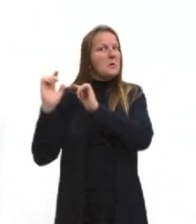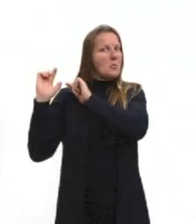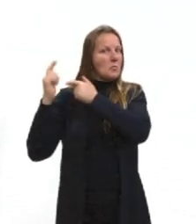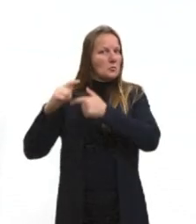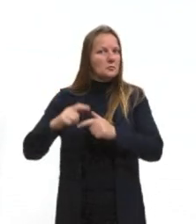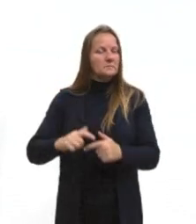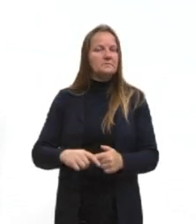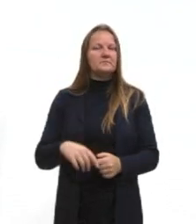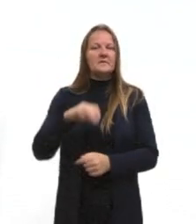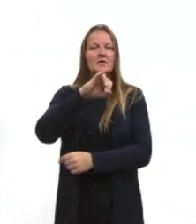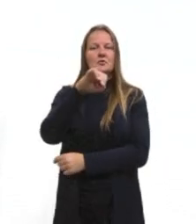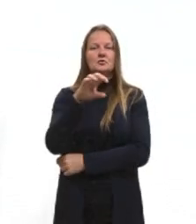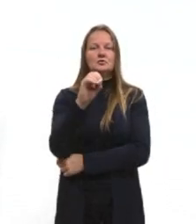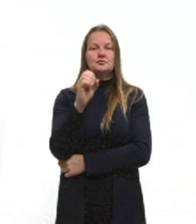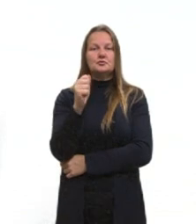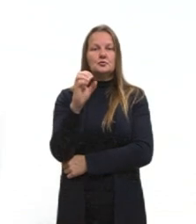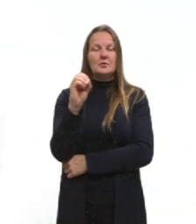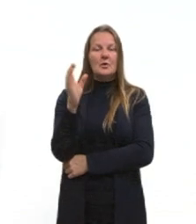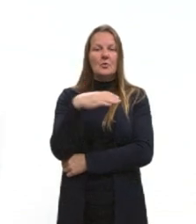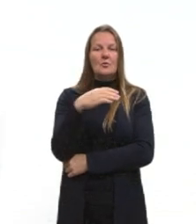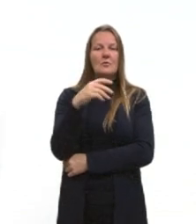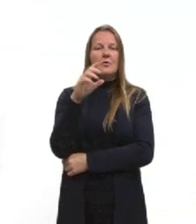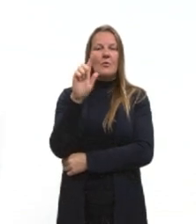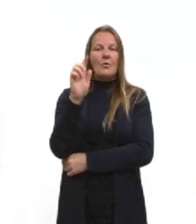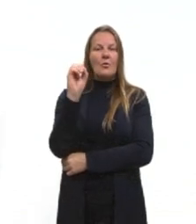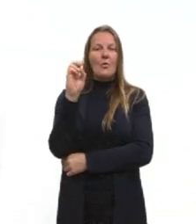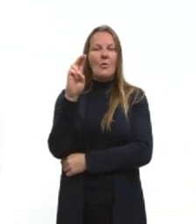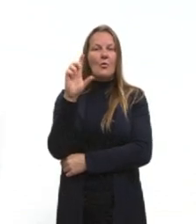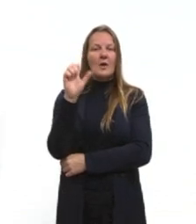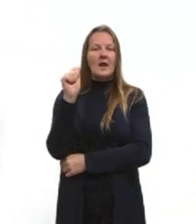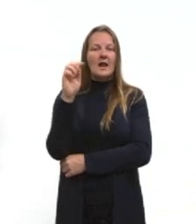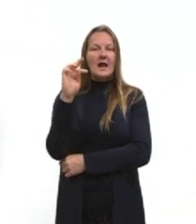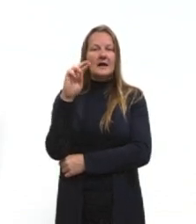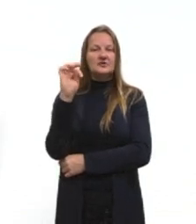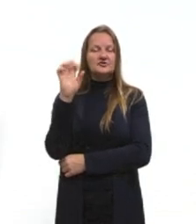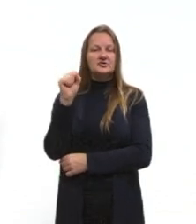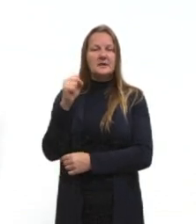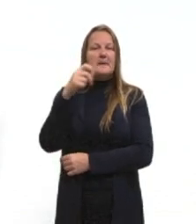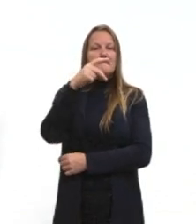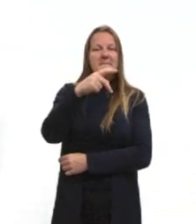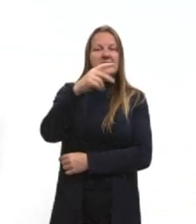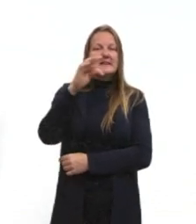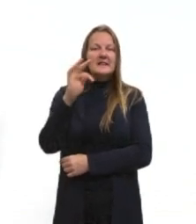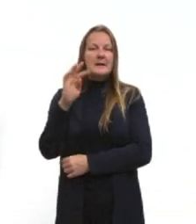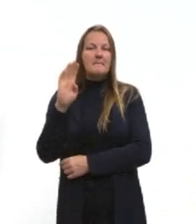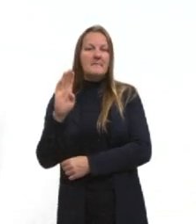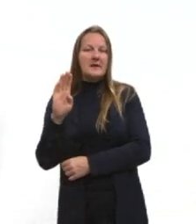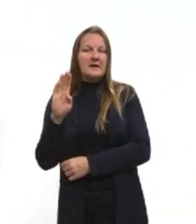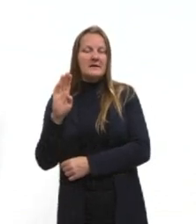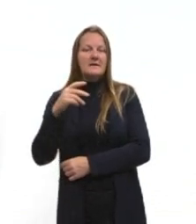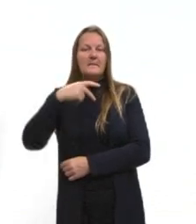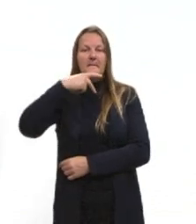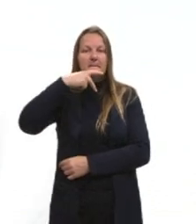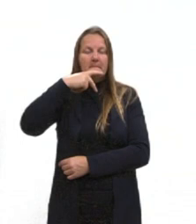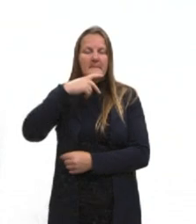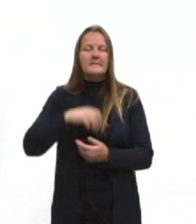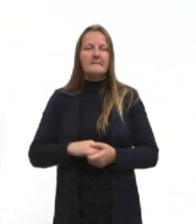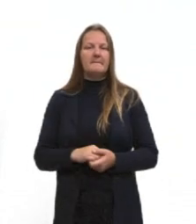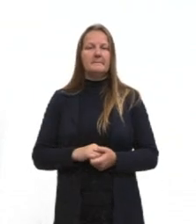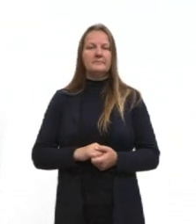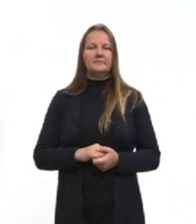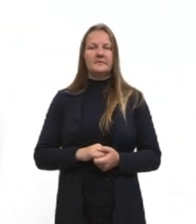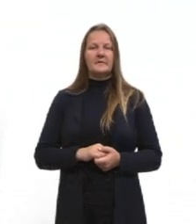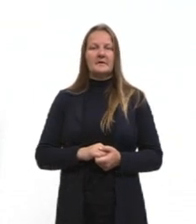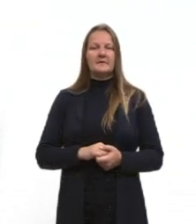o João Goulart era do PTB do partido trabalhista brasileiro DM era a união democrática